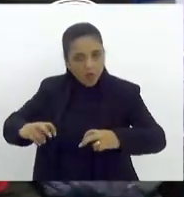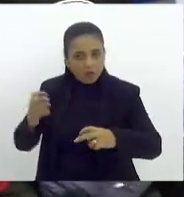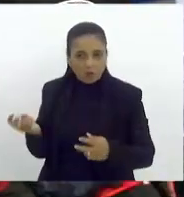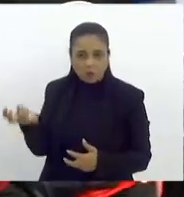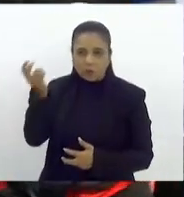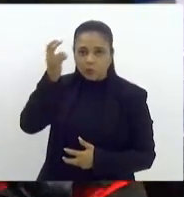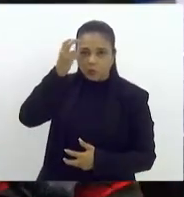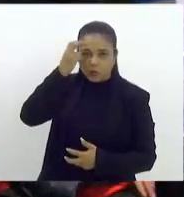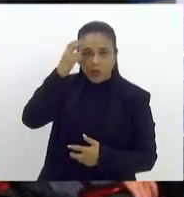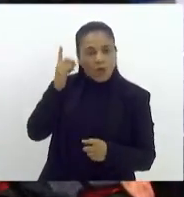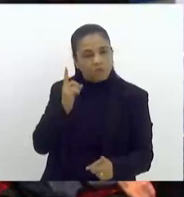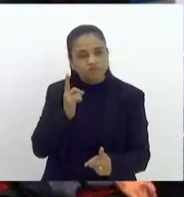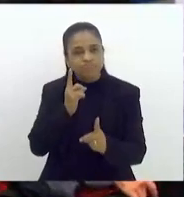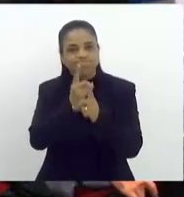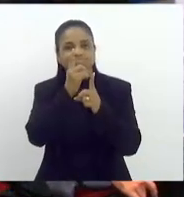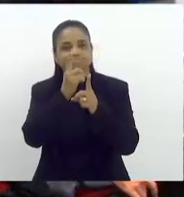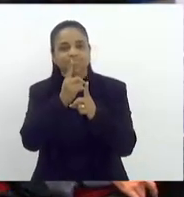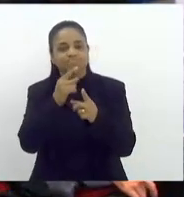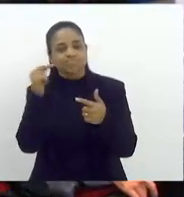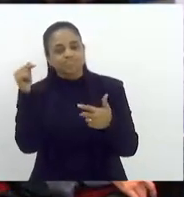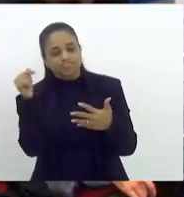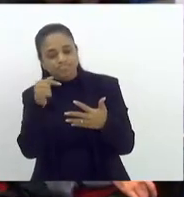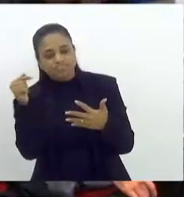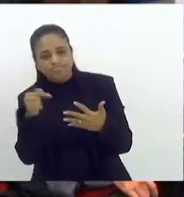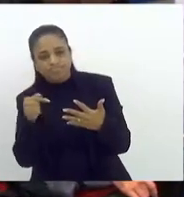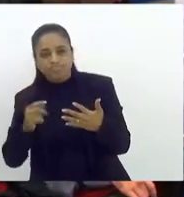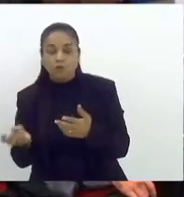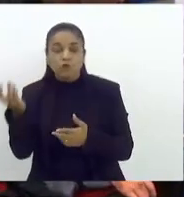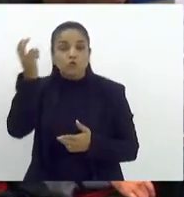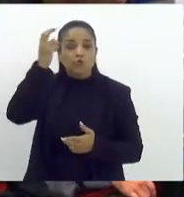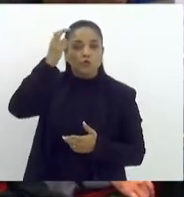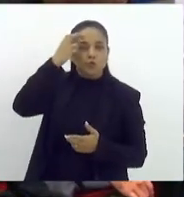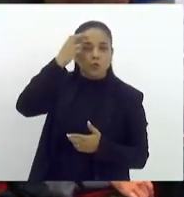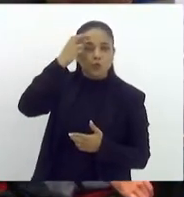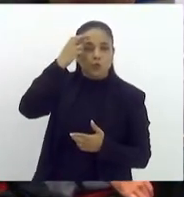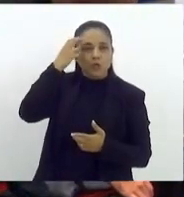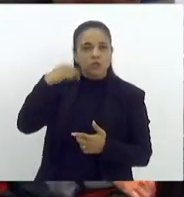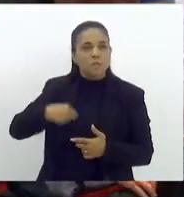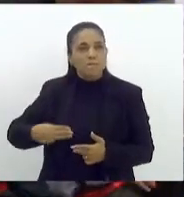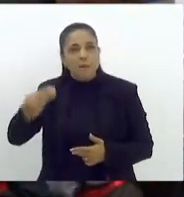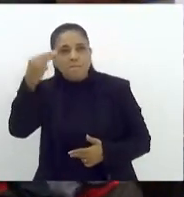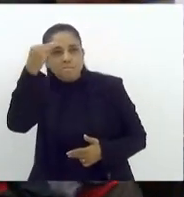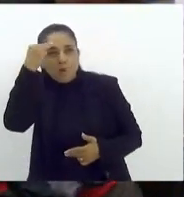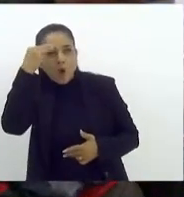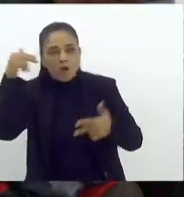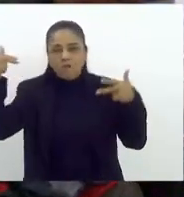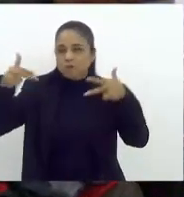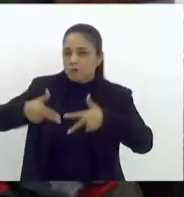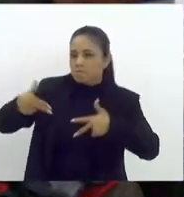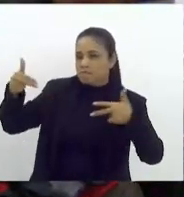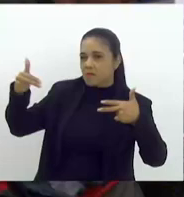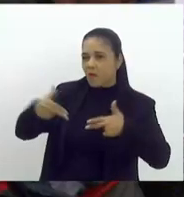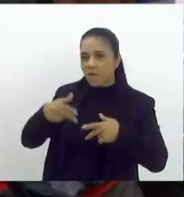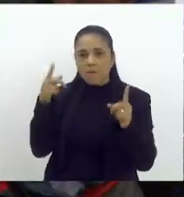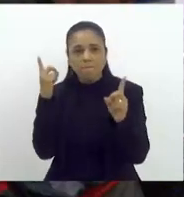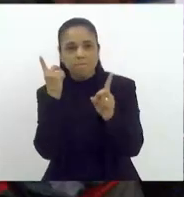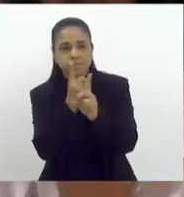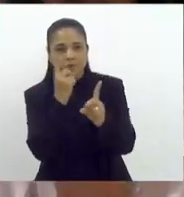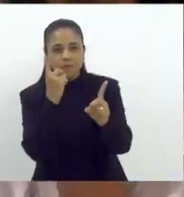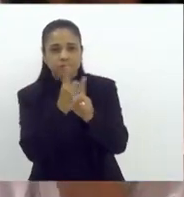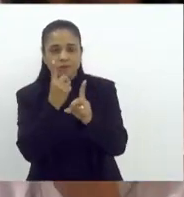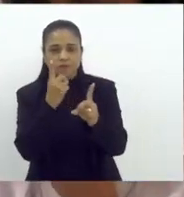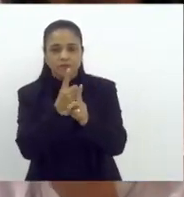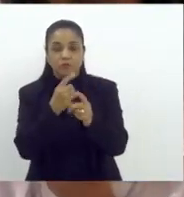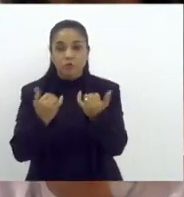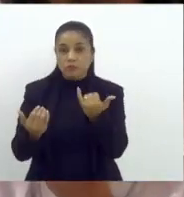a identificação de pontos de Cultura pontos de memória do hip hop bem como a sessão de